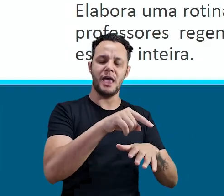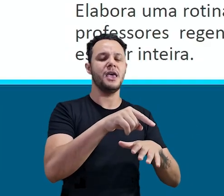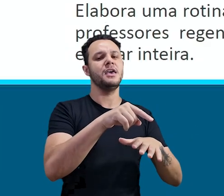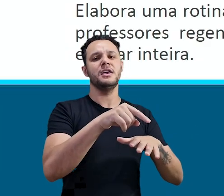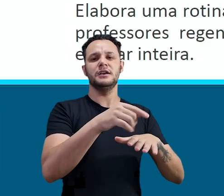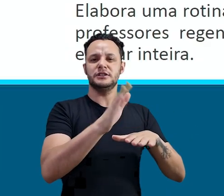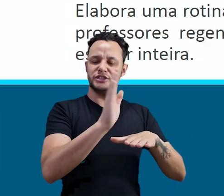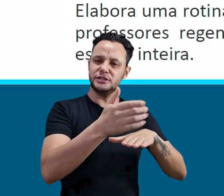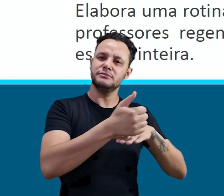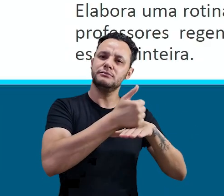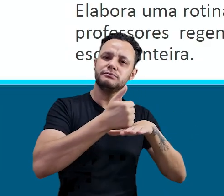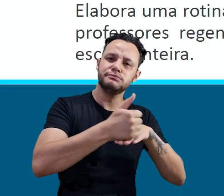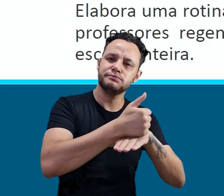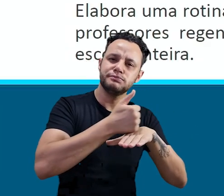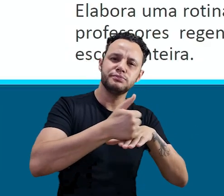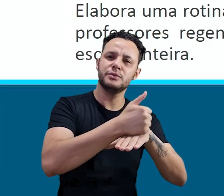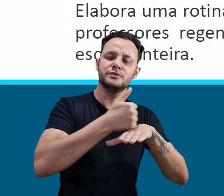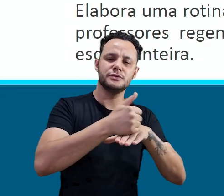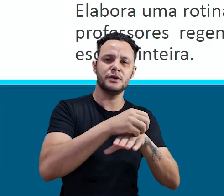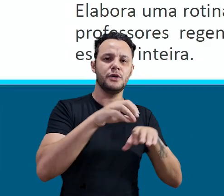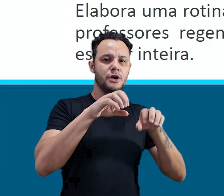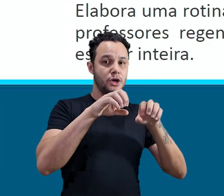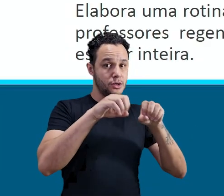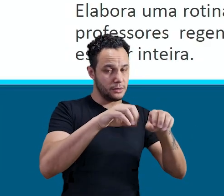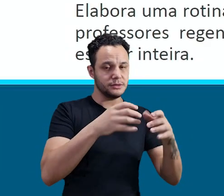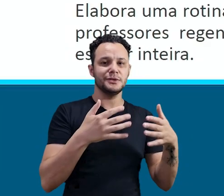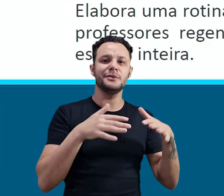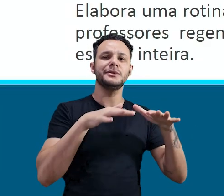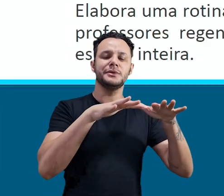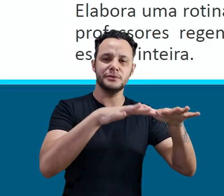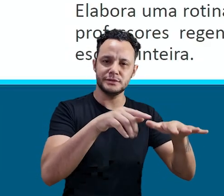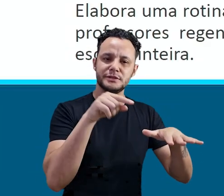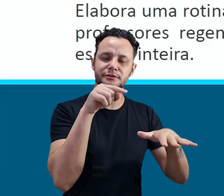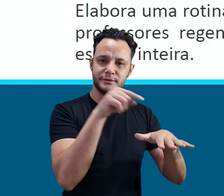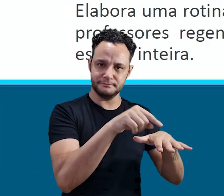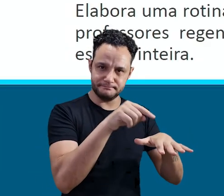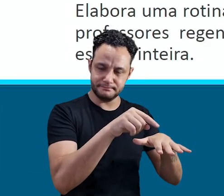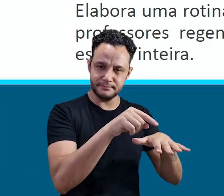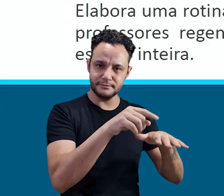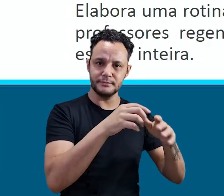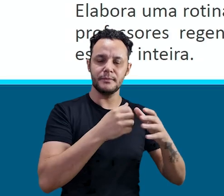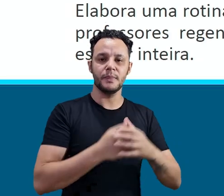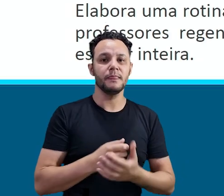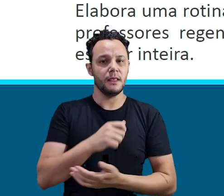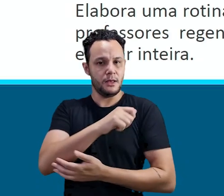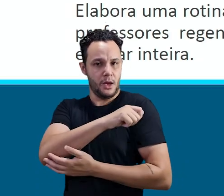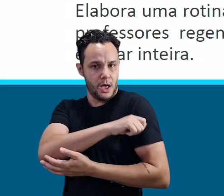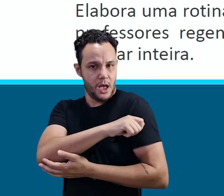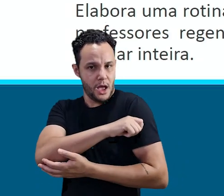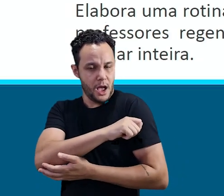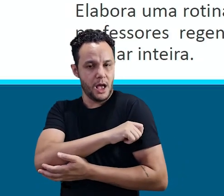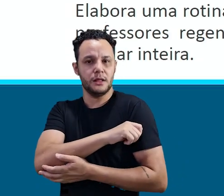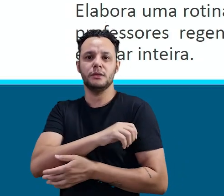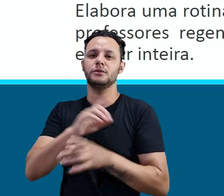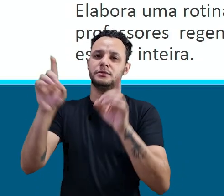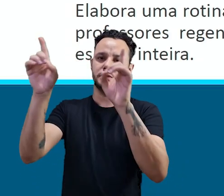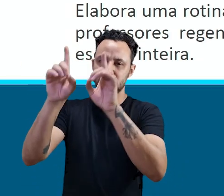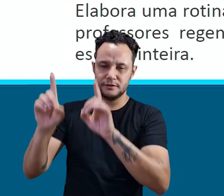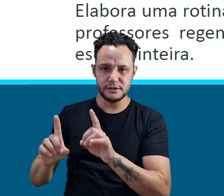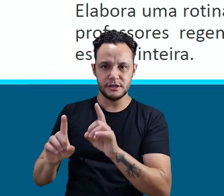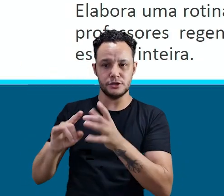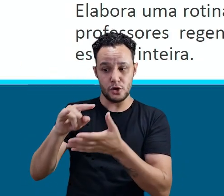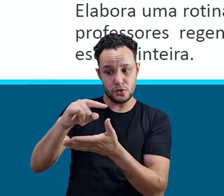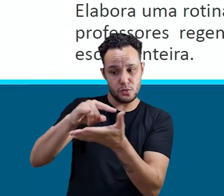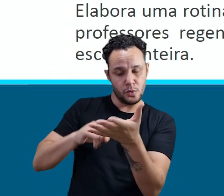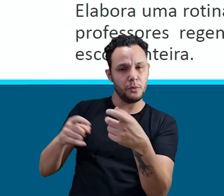pós-graduação, é uma pessoa que trabalha mais especificamente com educação inclusiva, e ele recebe, então, a demanda daquele